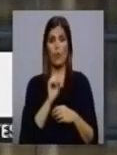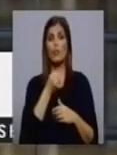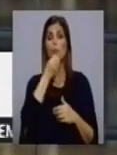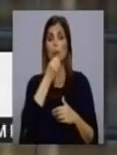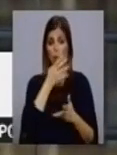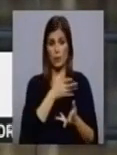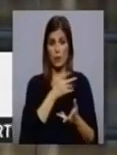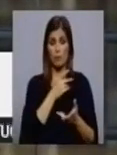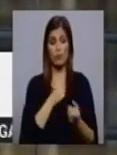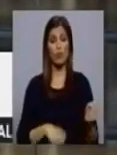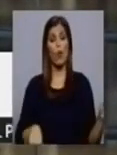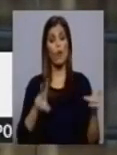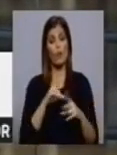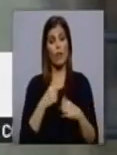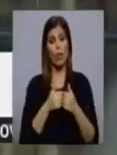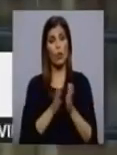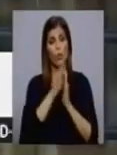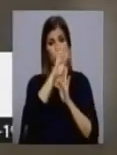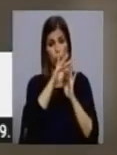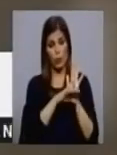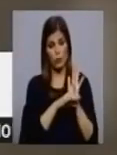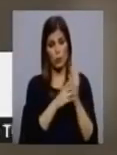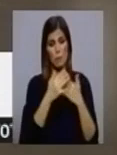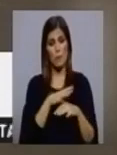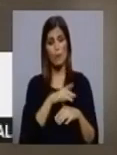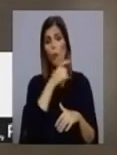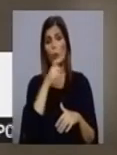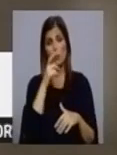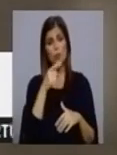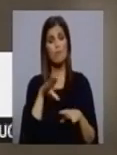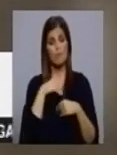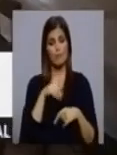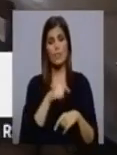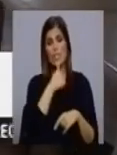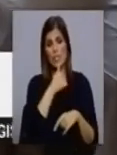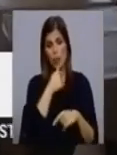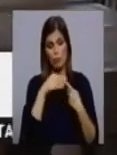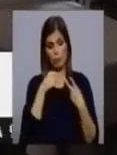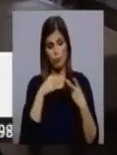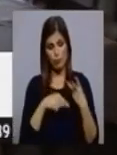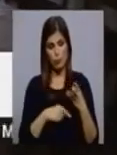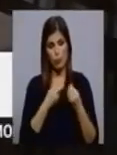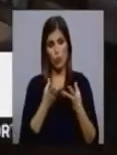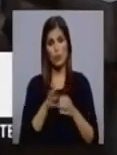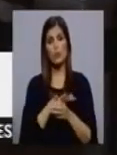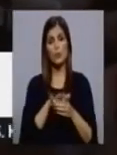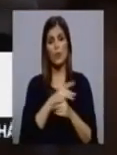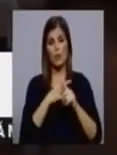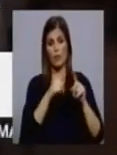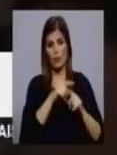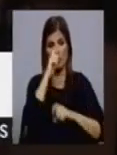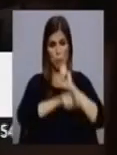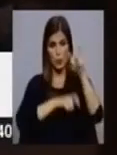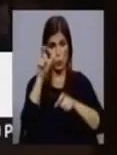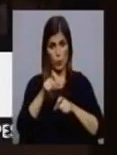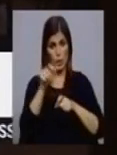justifica-se com a novidade de todo o processo, mas assume um compromisso. As medidas abrangem muitas situações diferentes de pessoas e, portanto, aqui